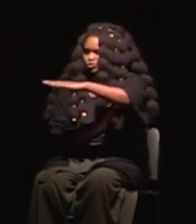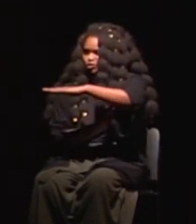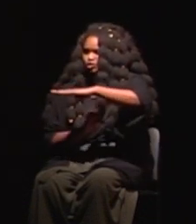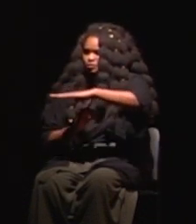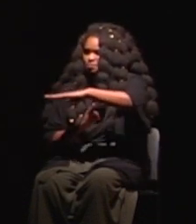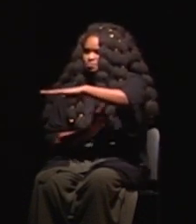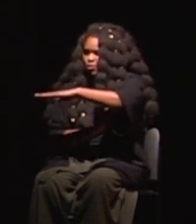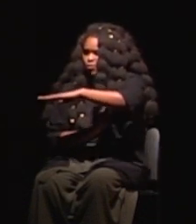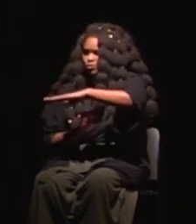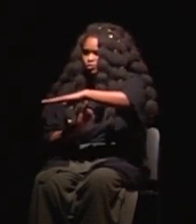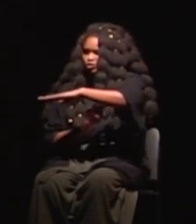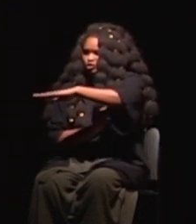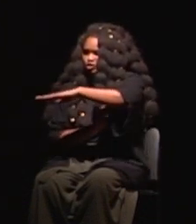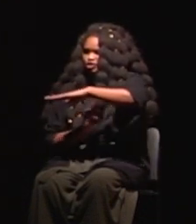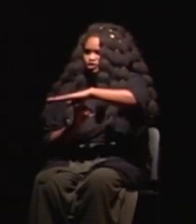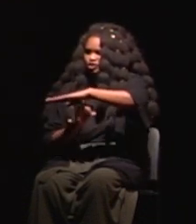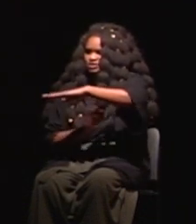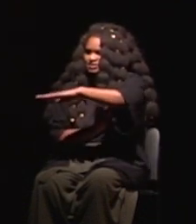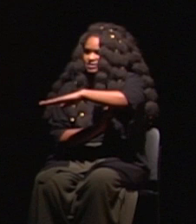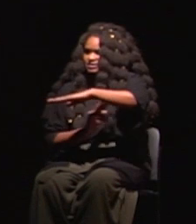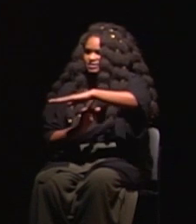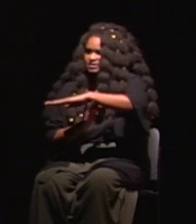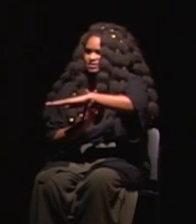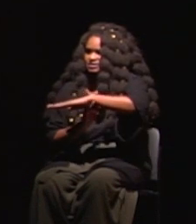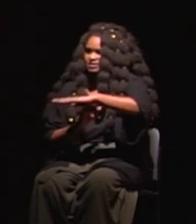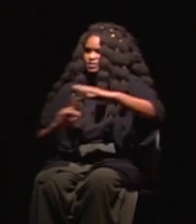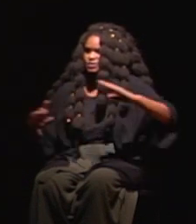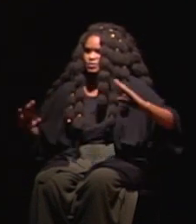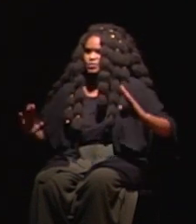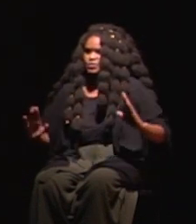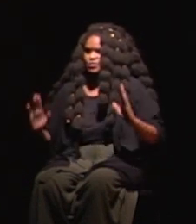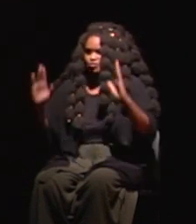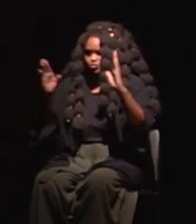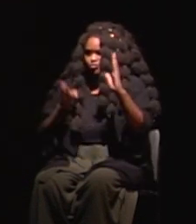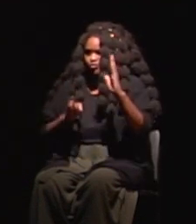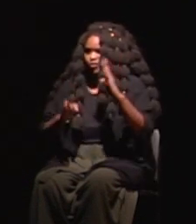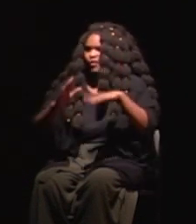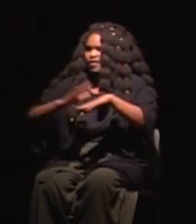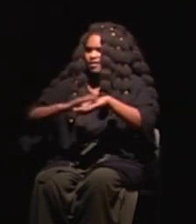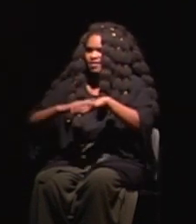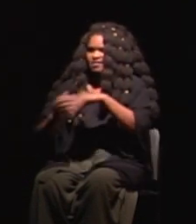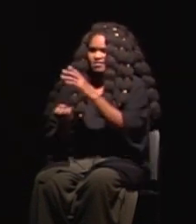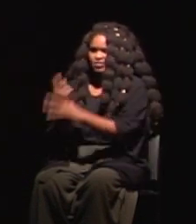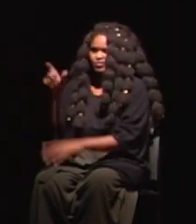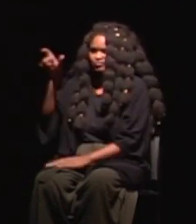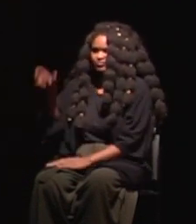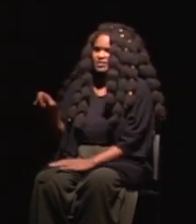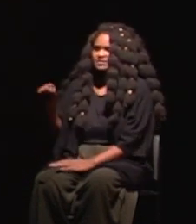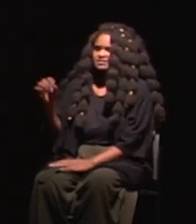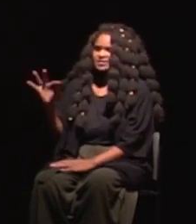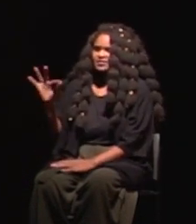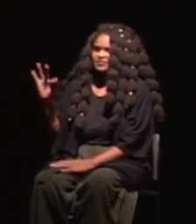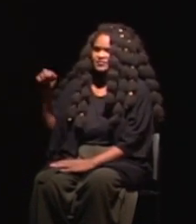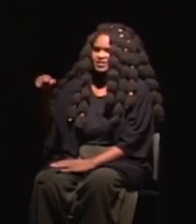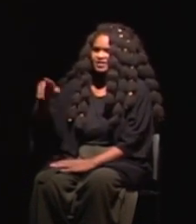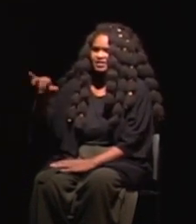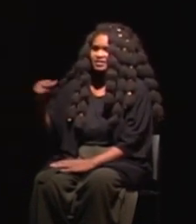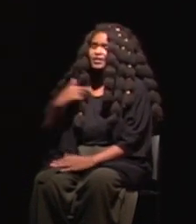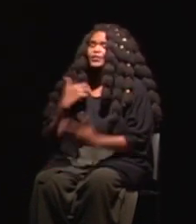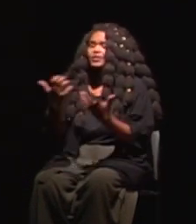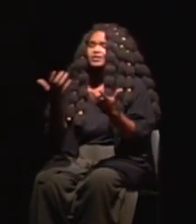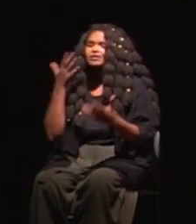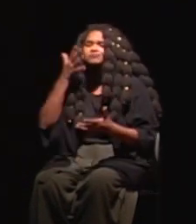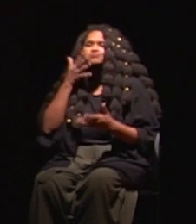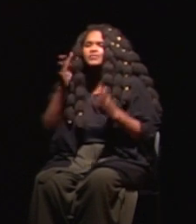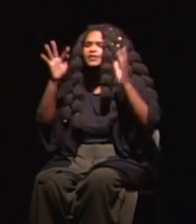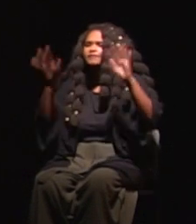qualquer coletividade que a Stefânia criou. Então, eu queria encerrar aqui o meu